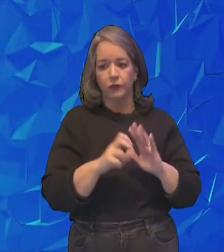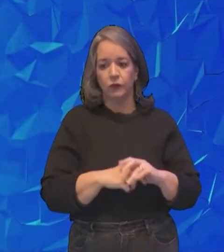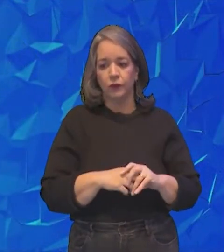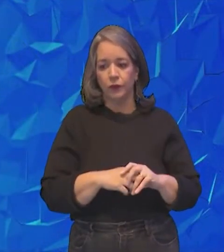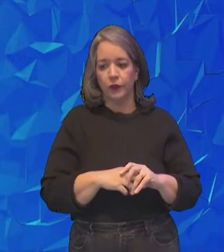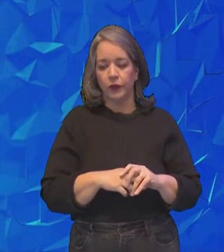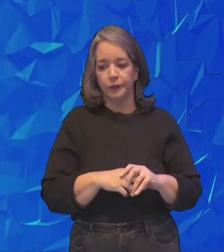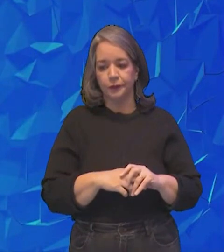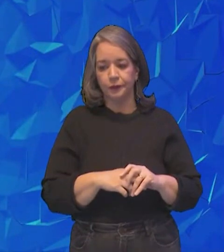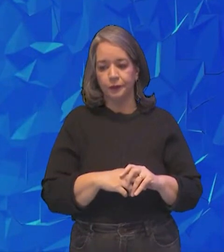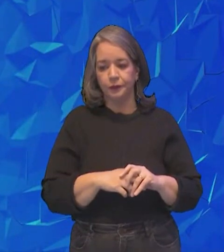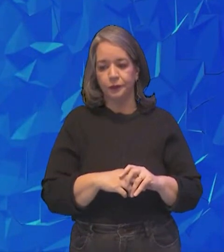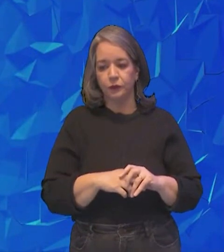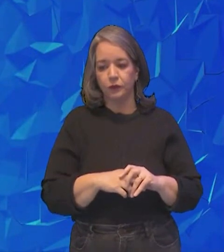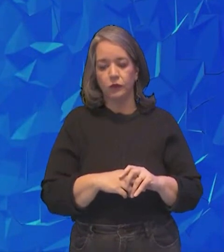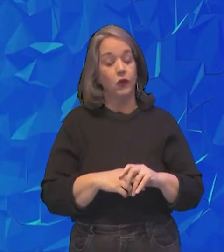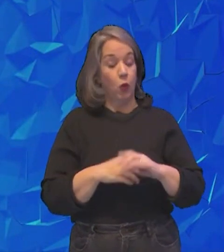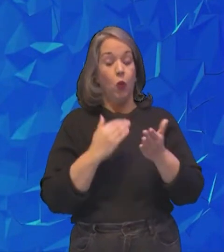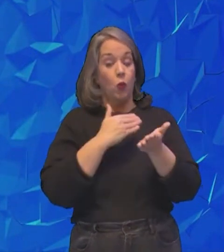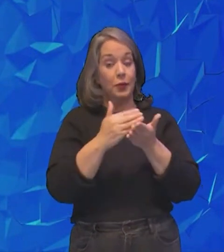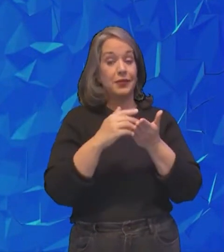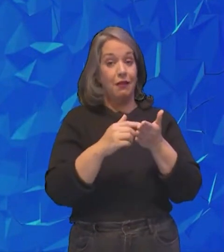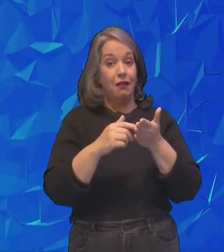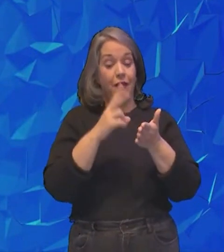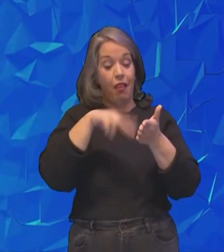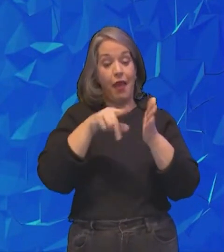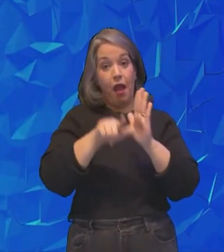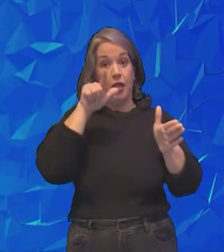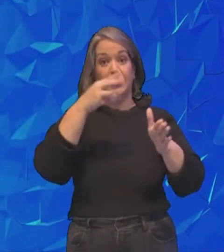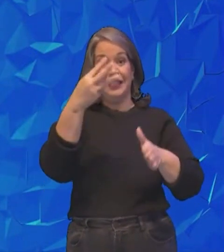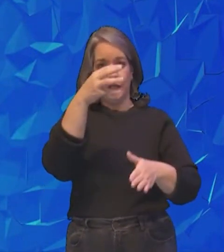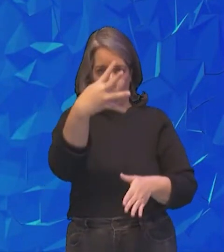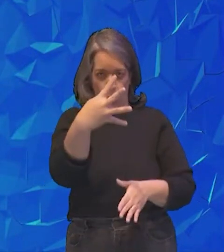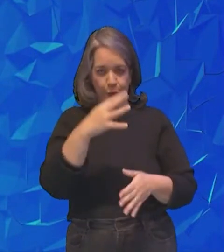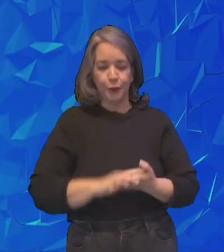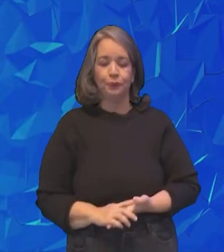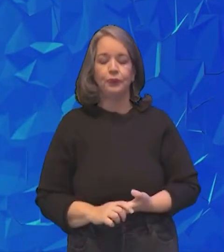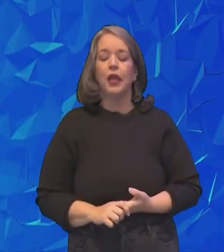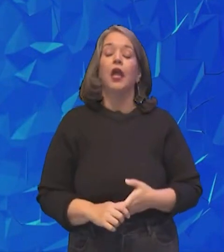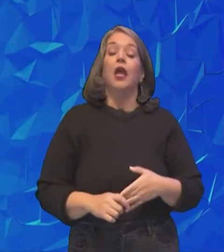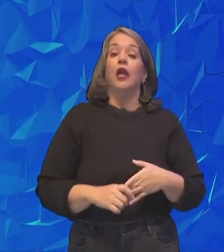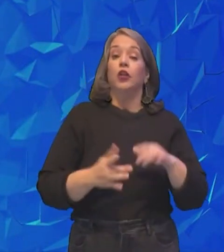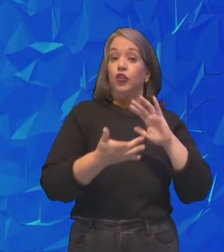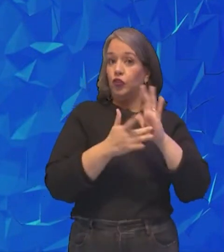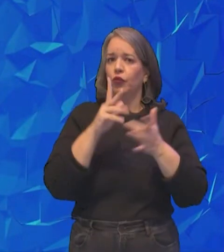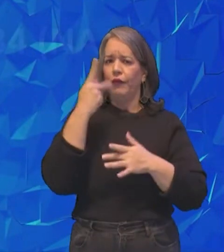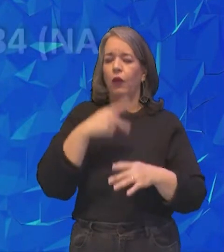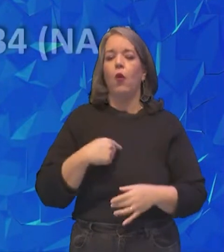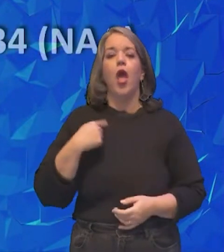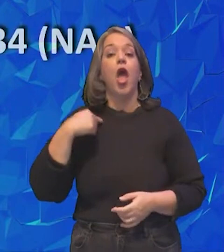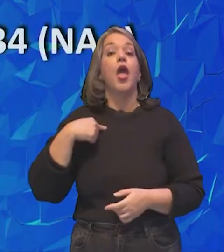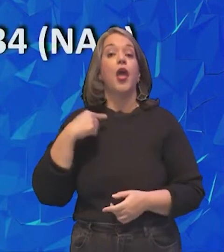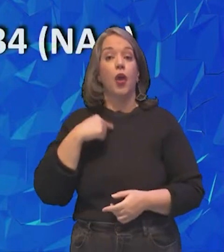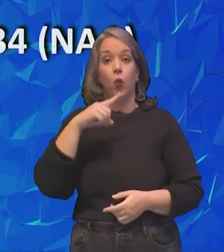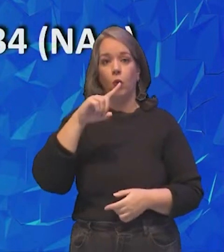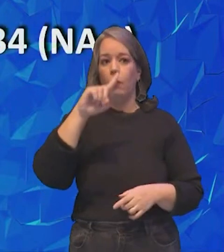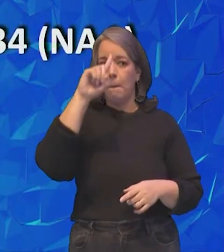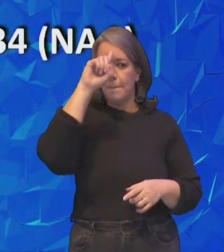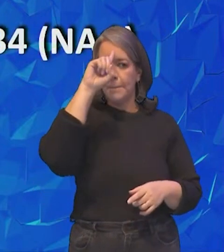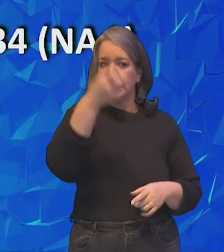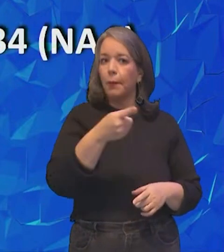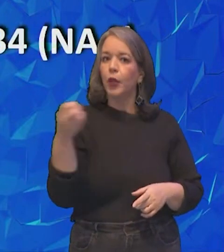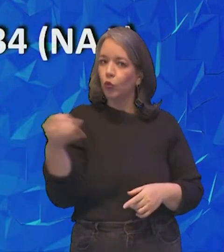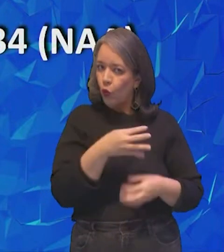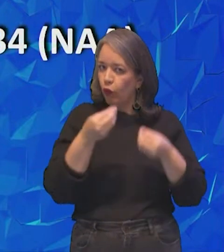Vamos ler, na verdade, a partir do 34. Eu lhes dou um novo mandamento, que vocês amem uns aos